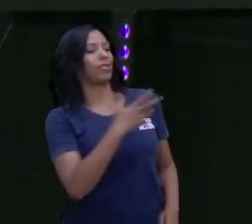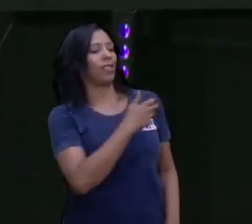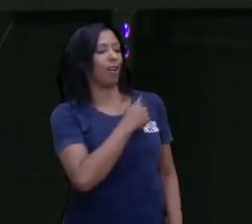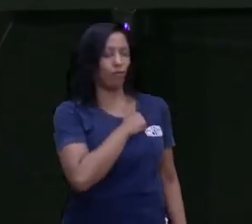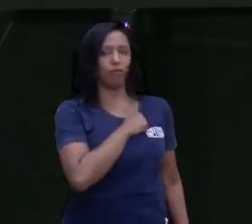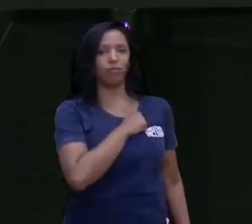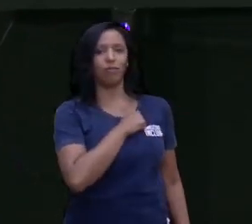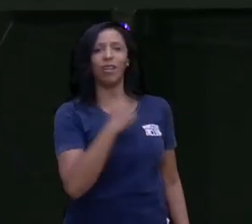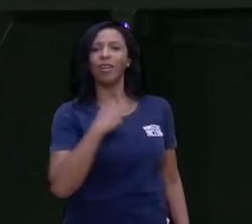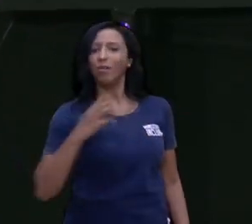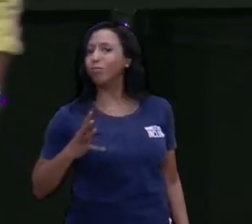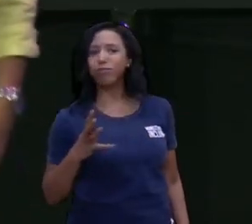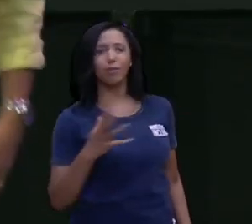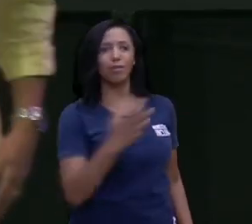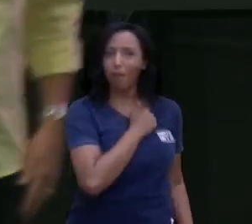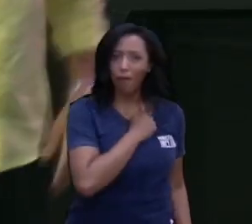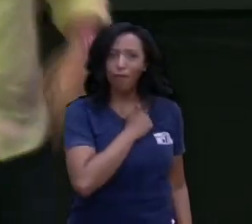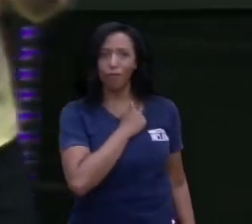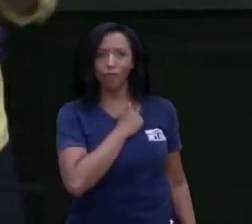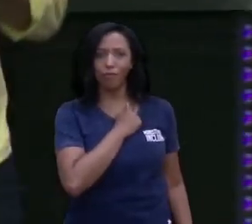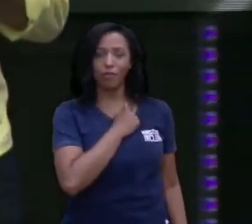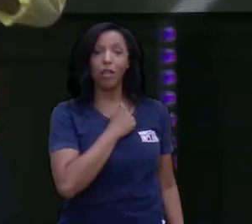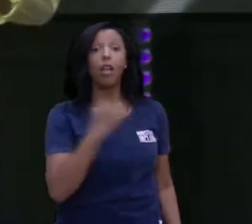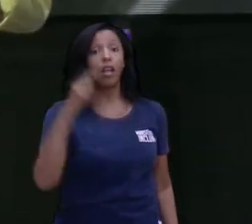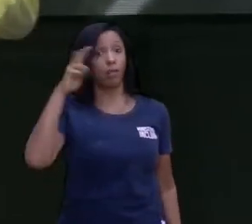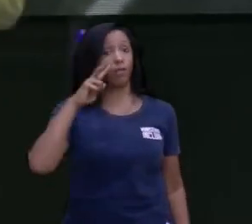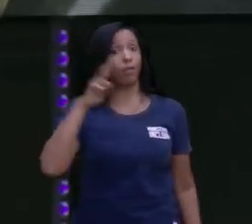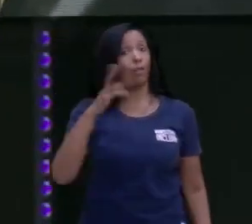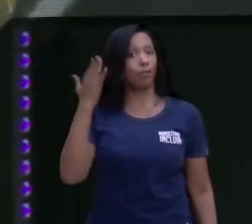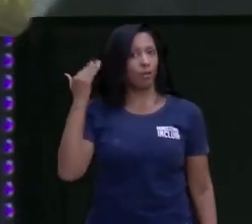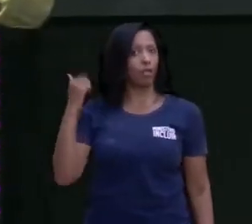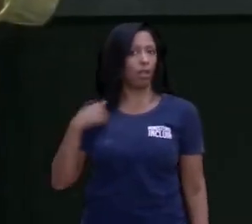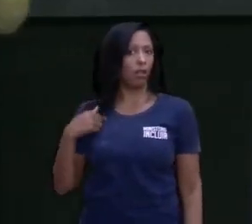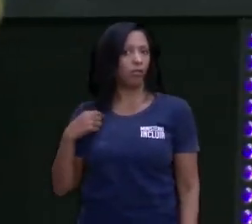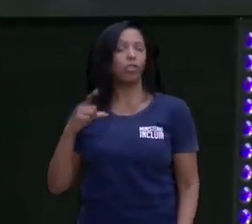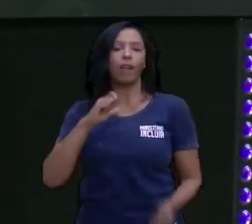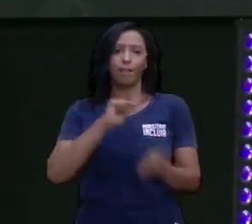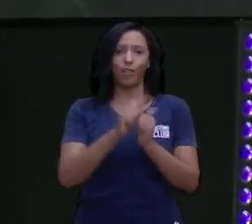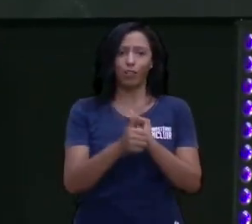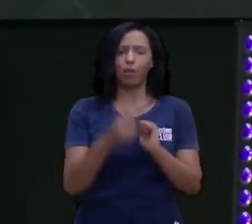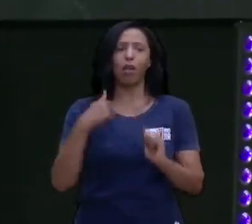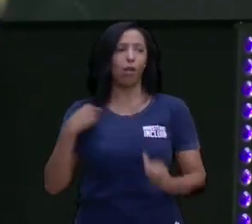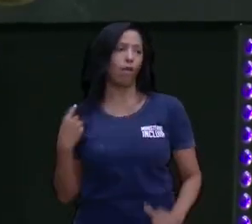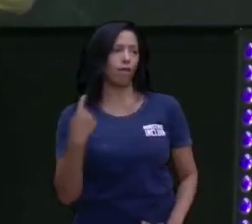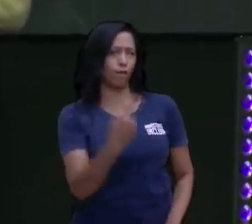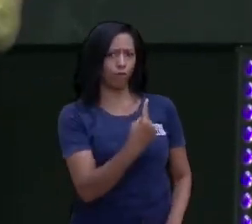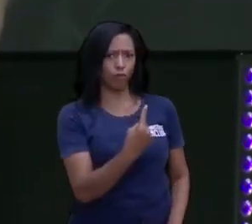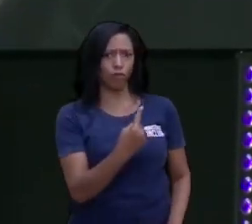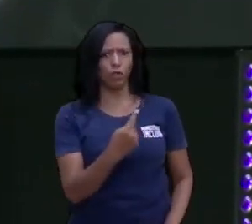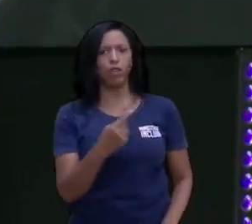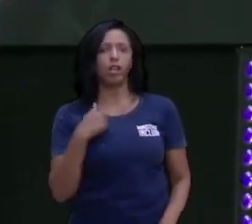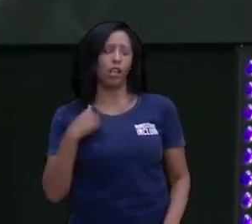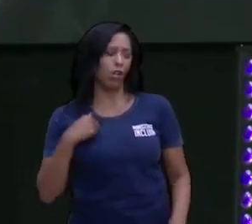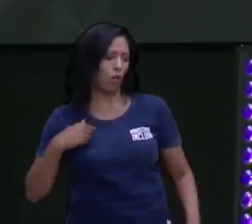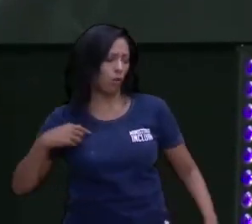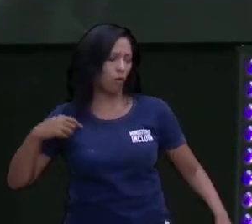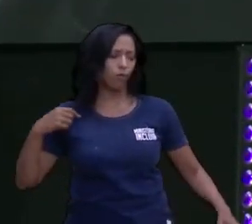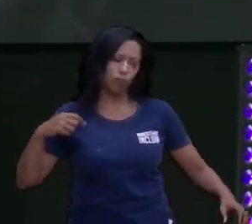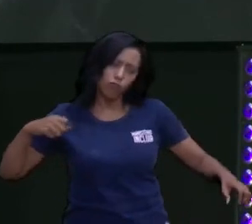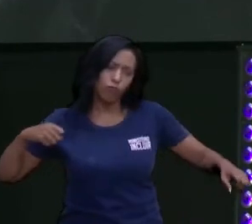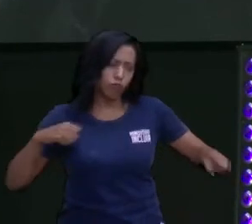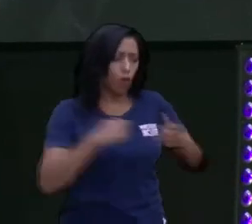sou salvo e eu me lembro de uma vez que eu tava no futebol e eu entrei firme na jogada não bate um cara não